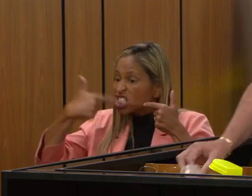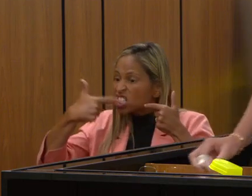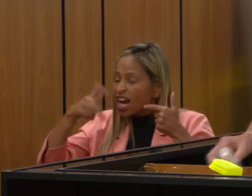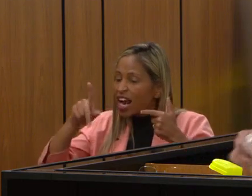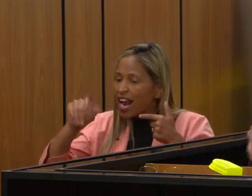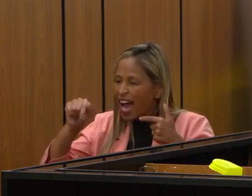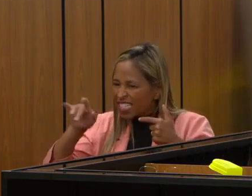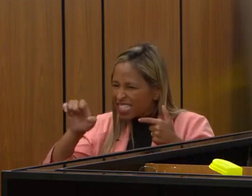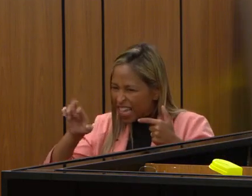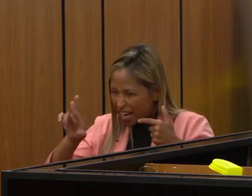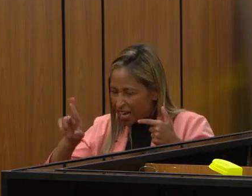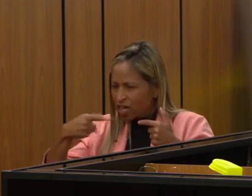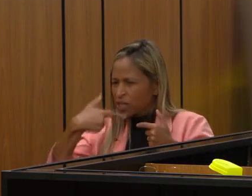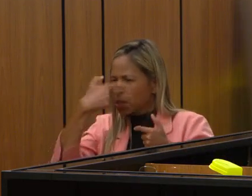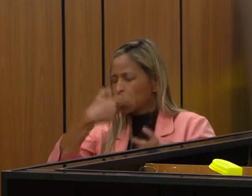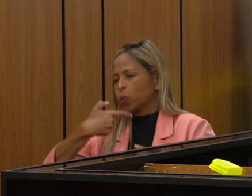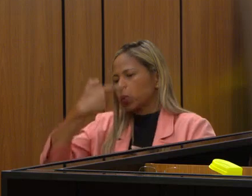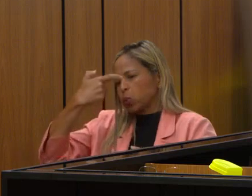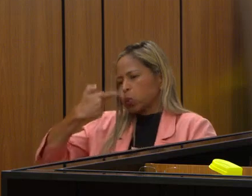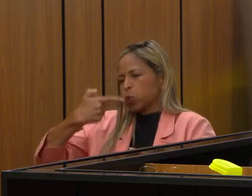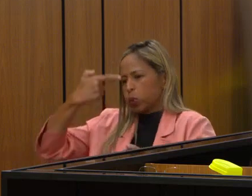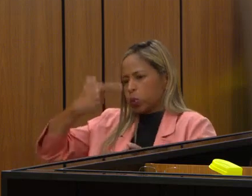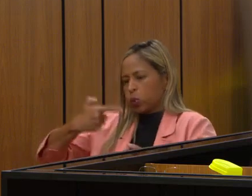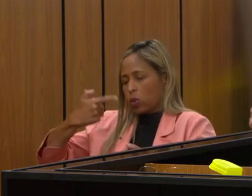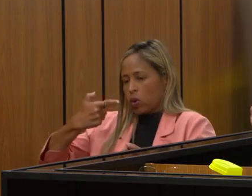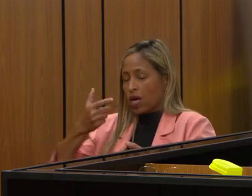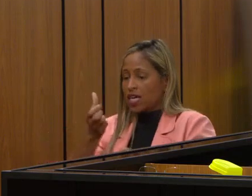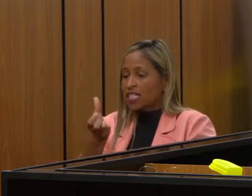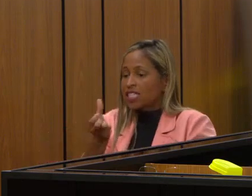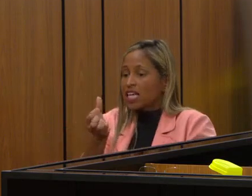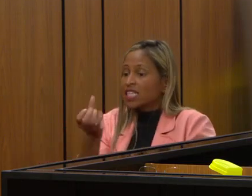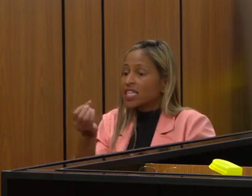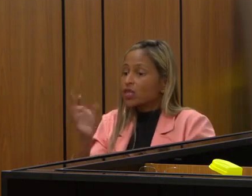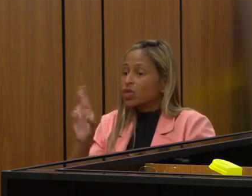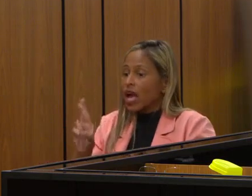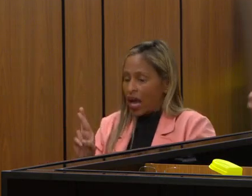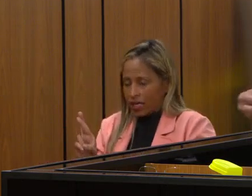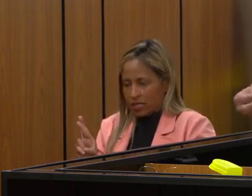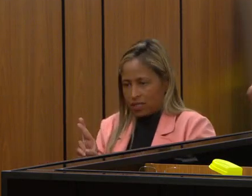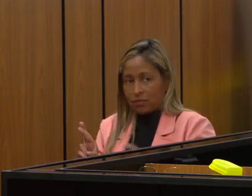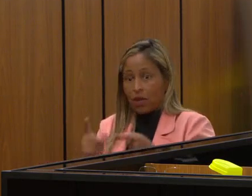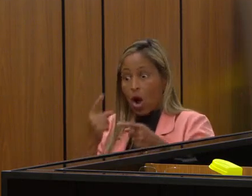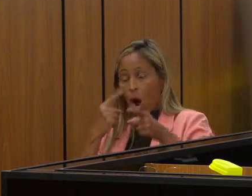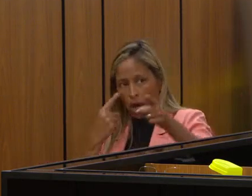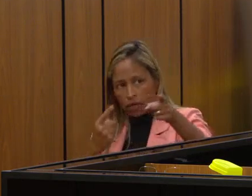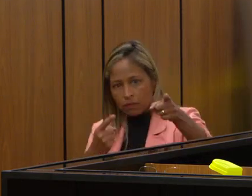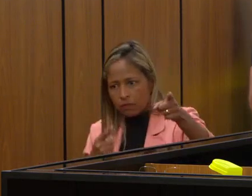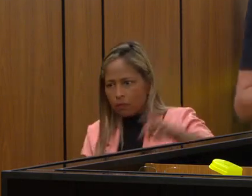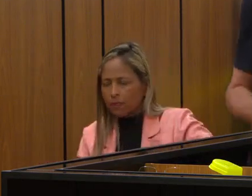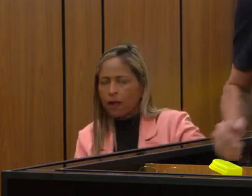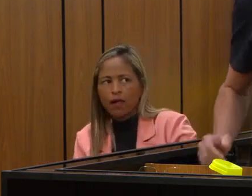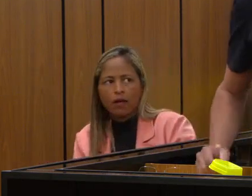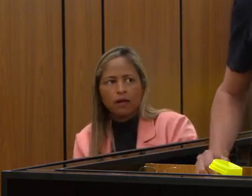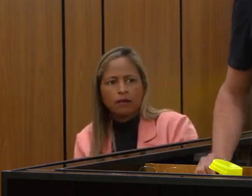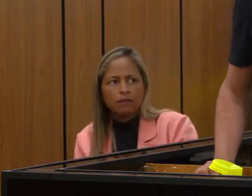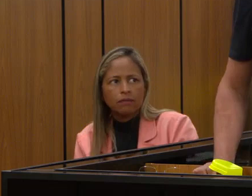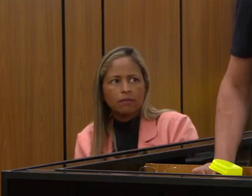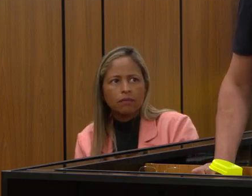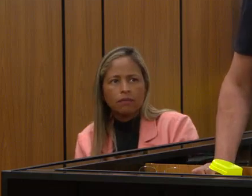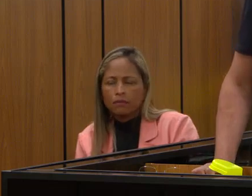o clareamento a laser que eles me passaram e me cobraram r$ 600 gente foi esse aqui ó